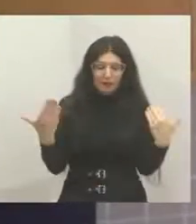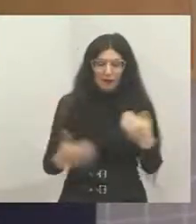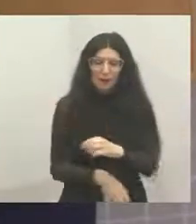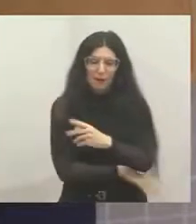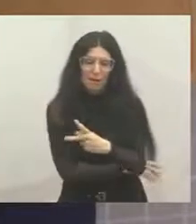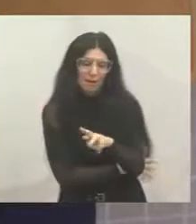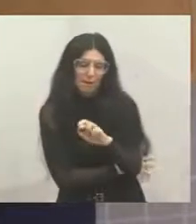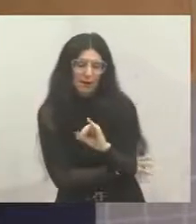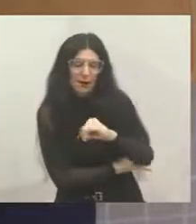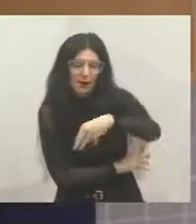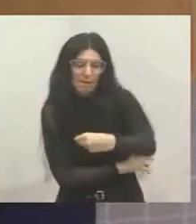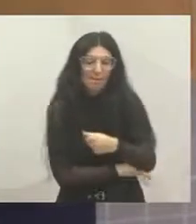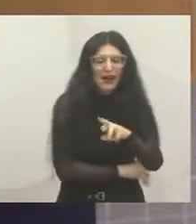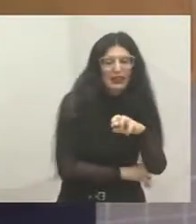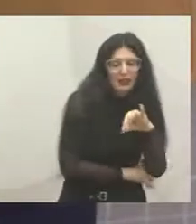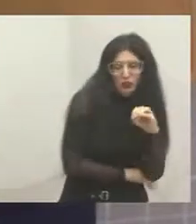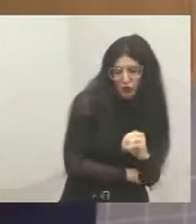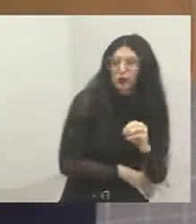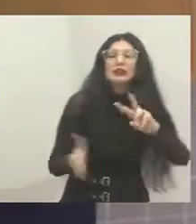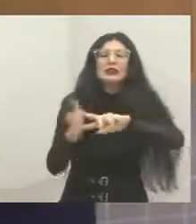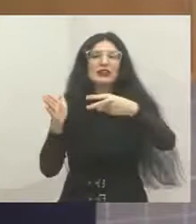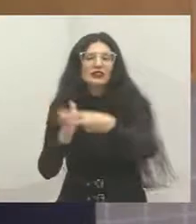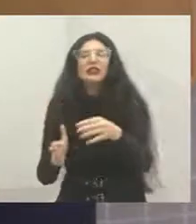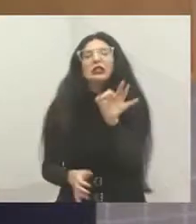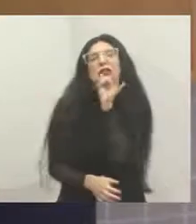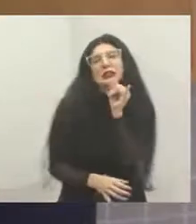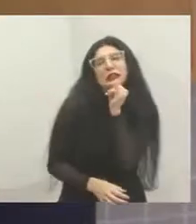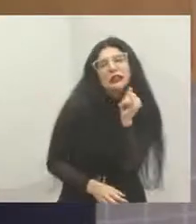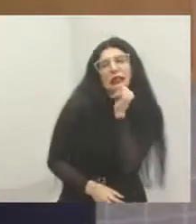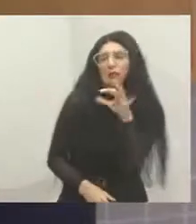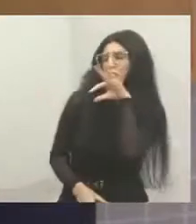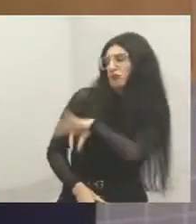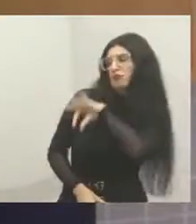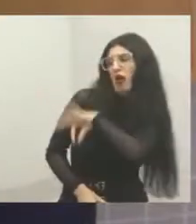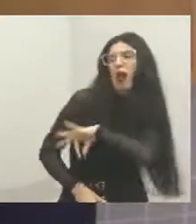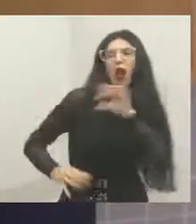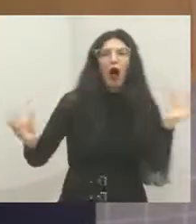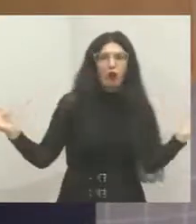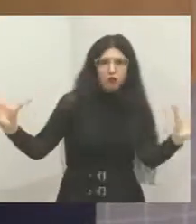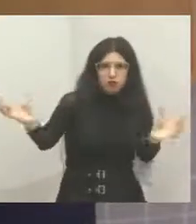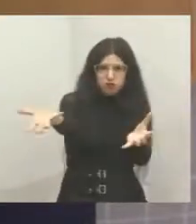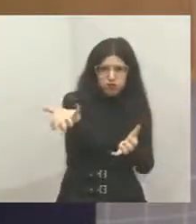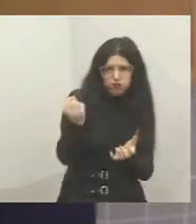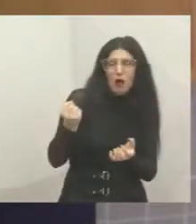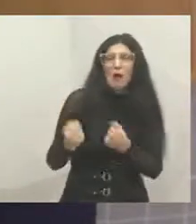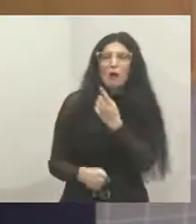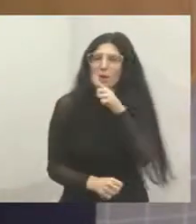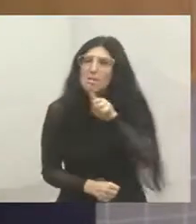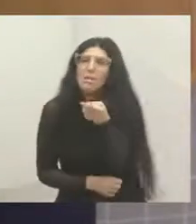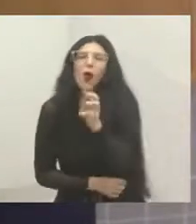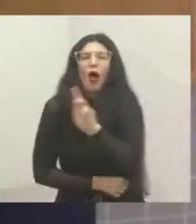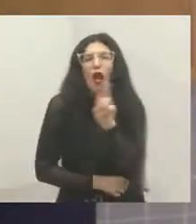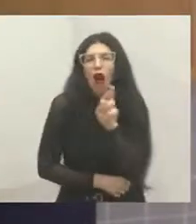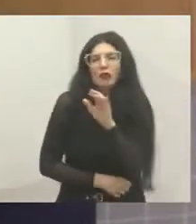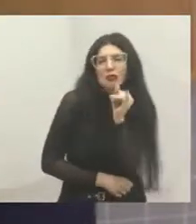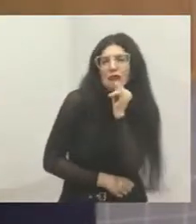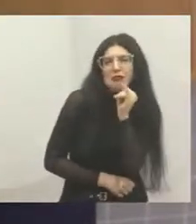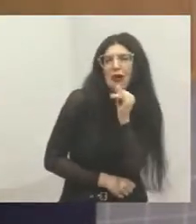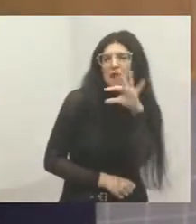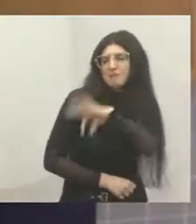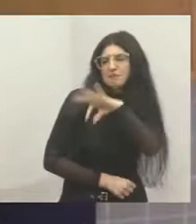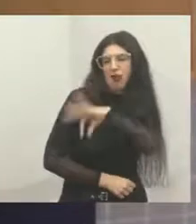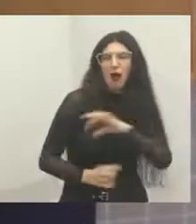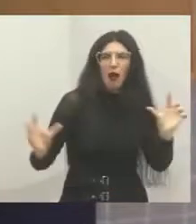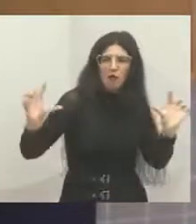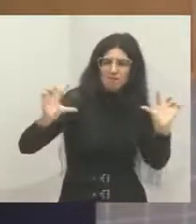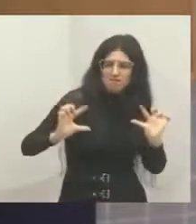fosse pegar o seu salário simples, um exemplo hipotético, R$1.000, onde você diminui as